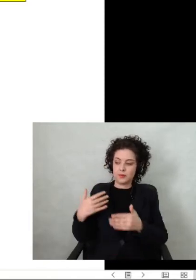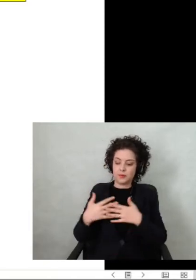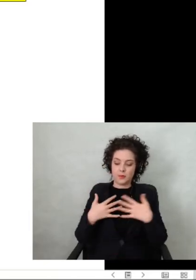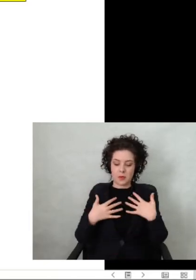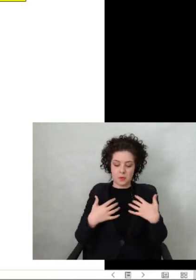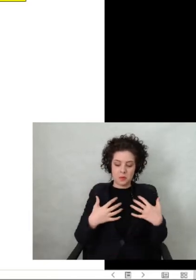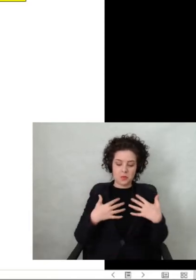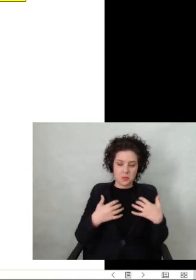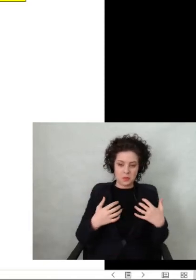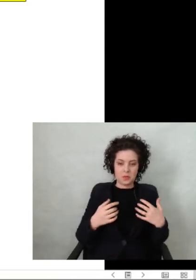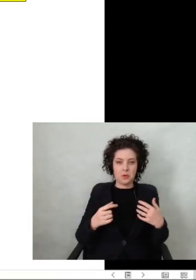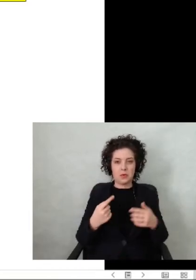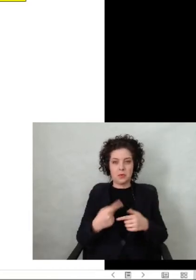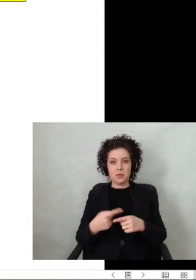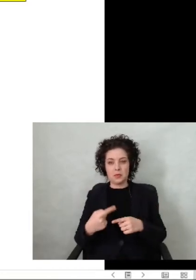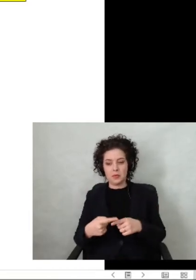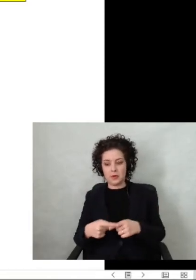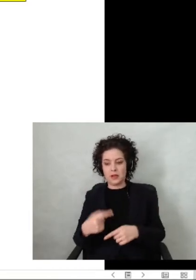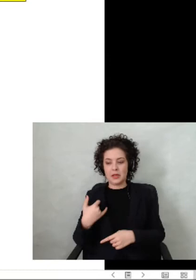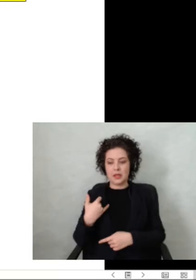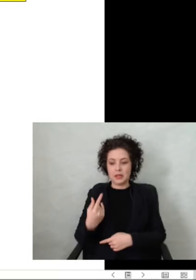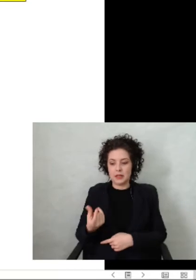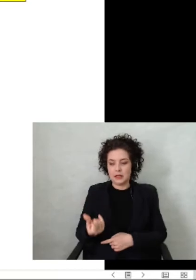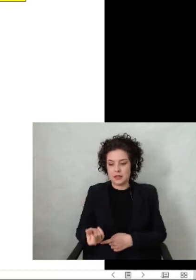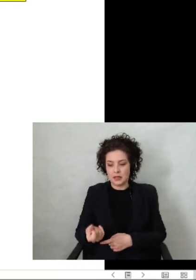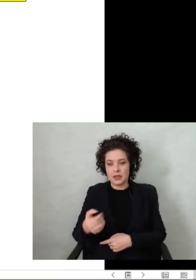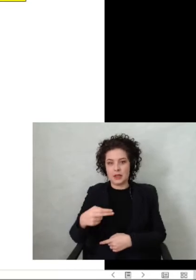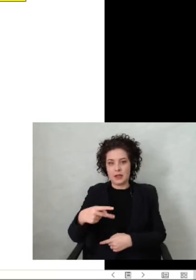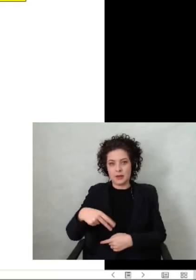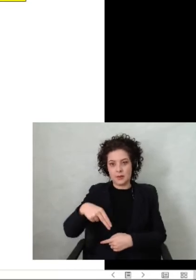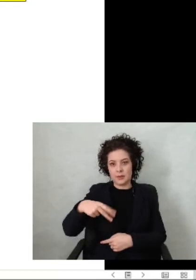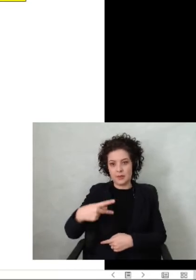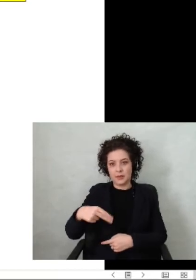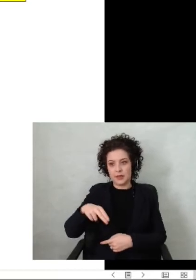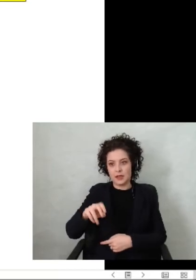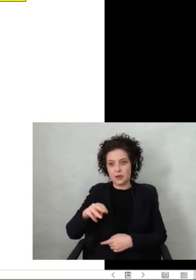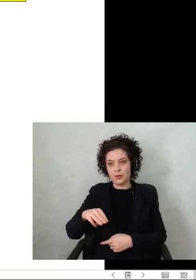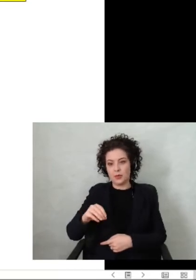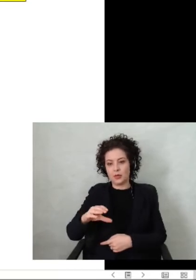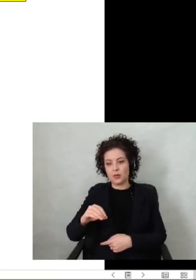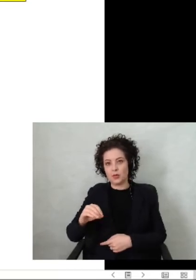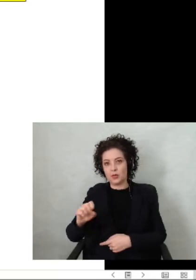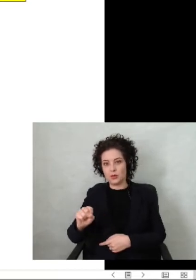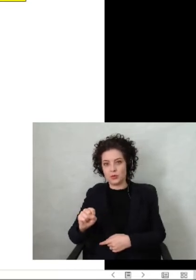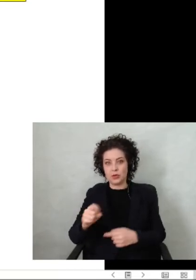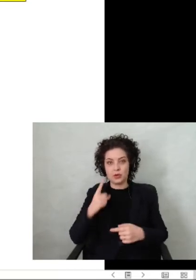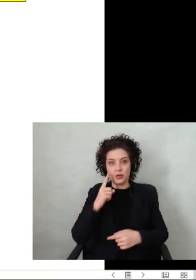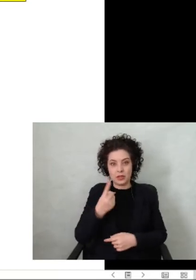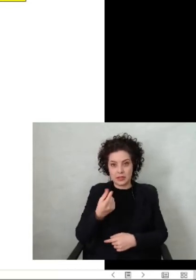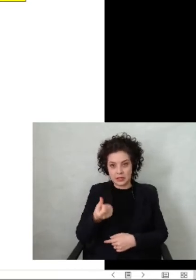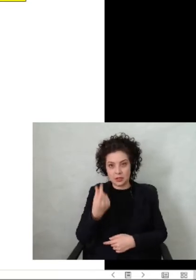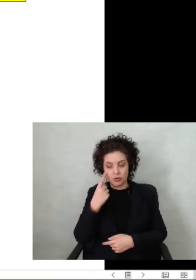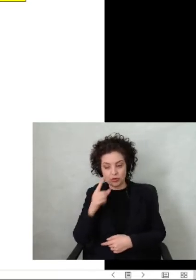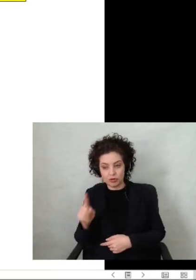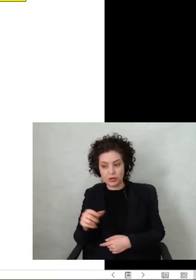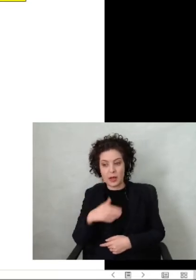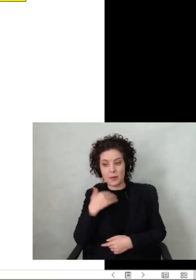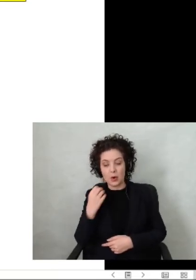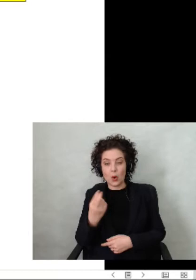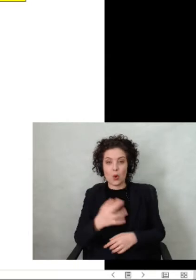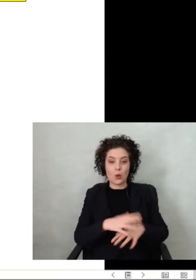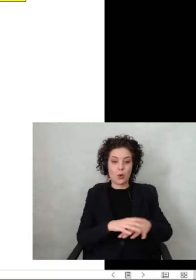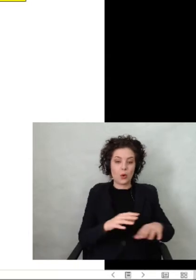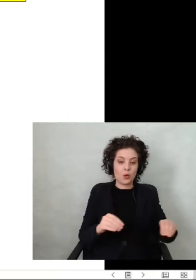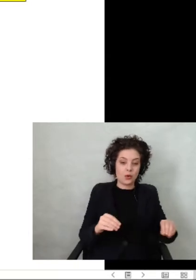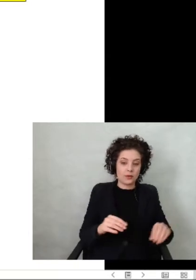num menino de 16 anos. Em 5 dias, ele está morto ou está curado. A inflamação mata, a inflamação cura. O